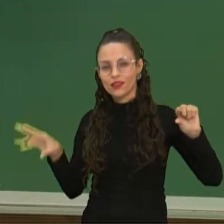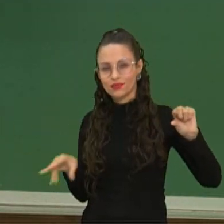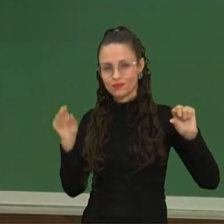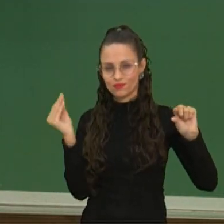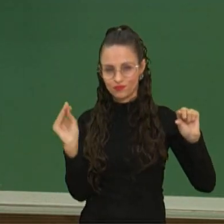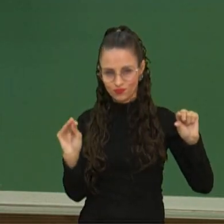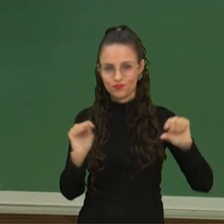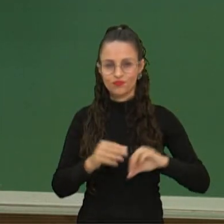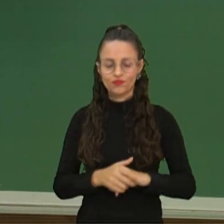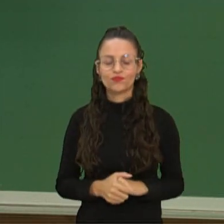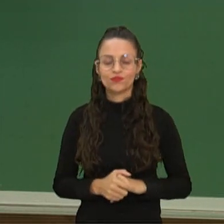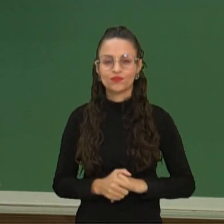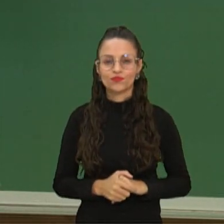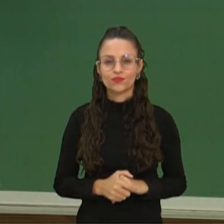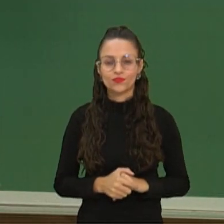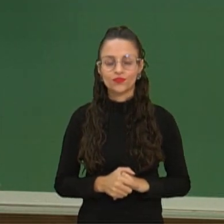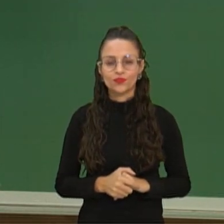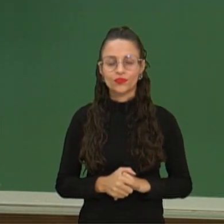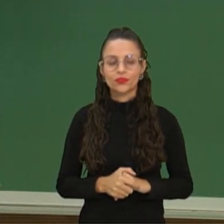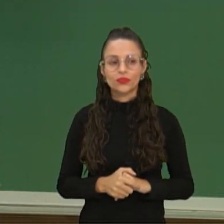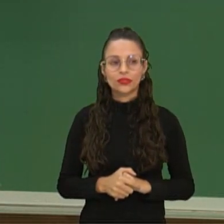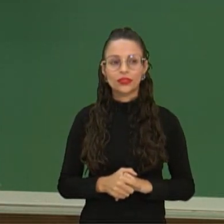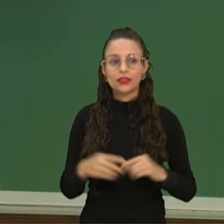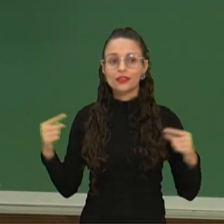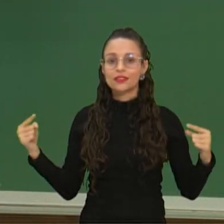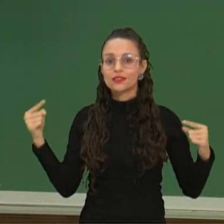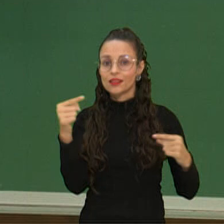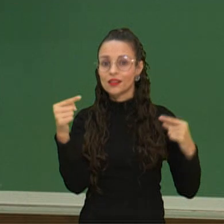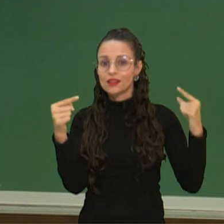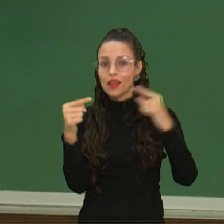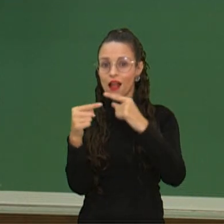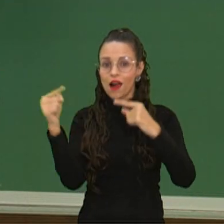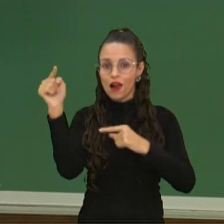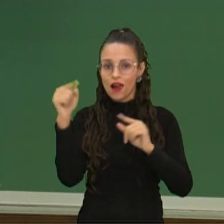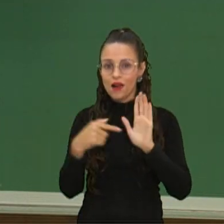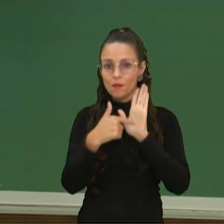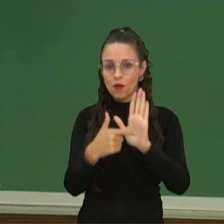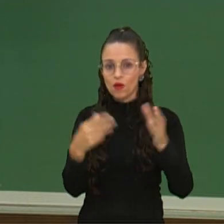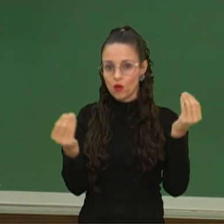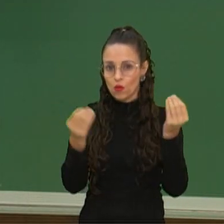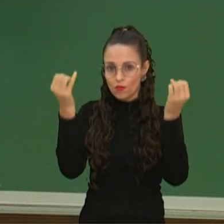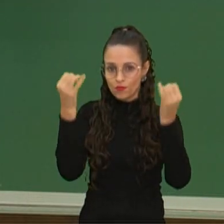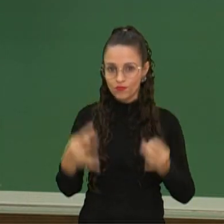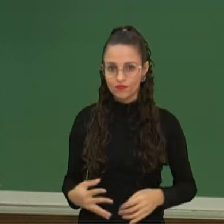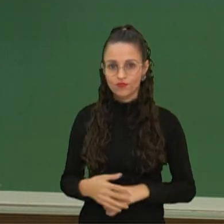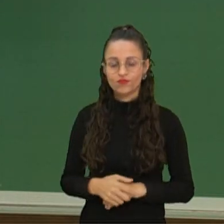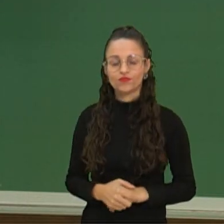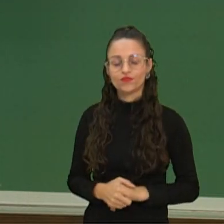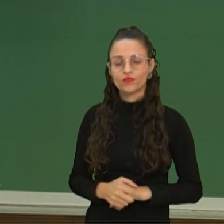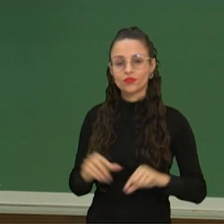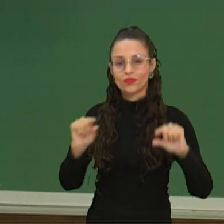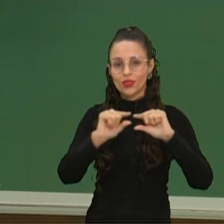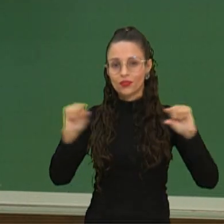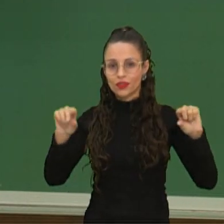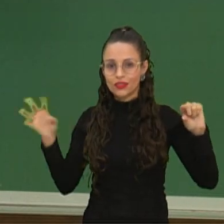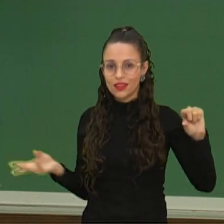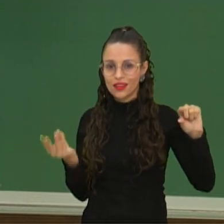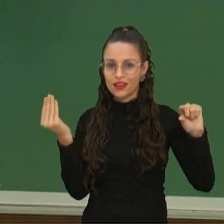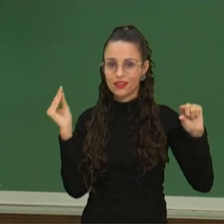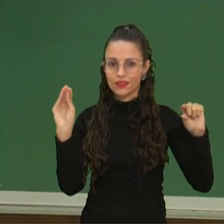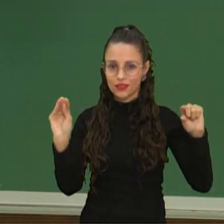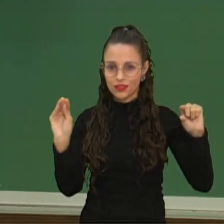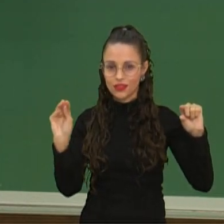para fazer a transformação, as setas indicam exatamente o que você precisa fazer. O objeto da frase